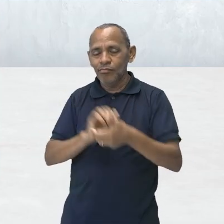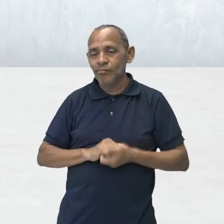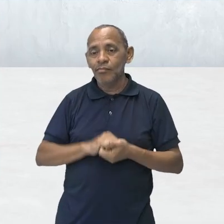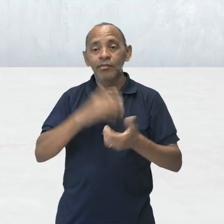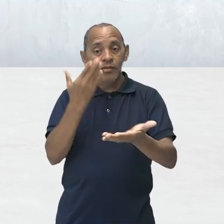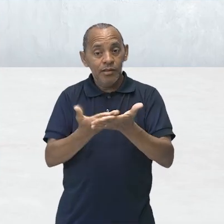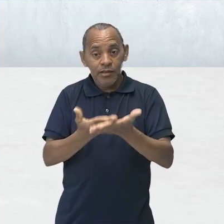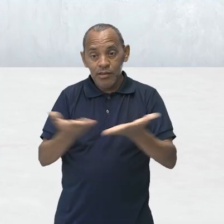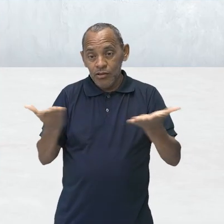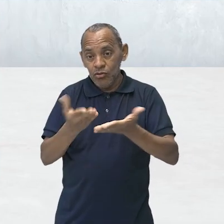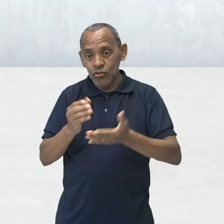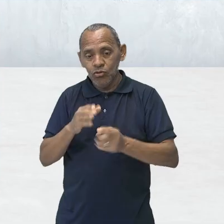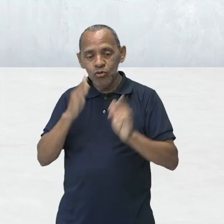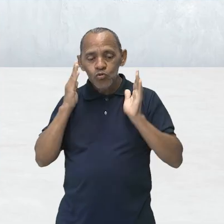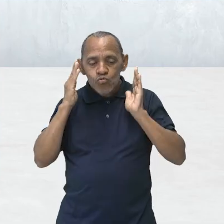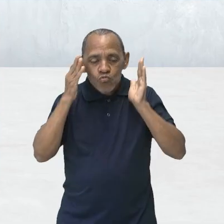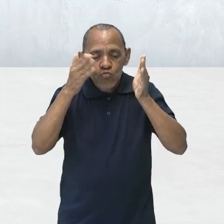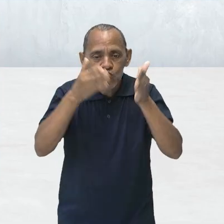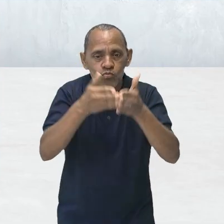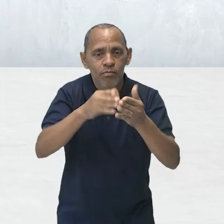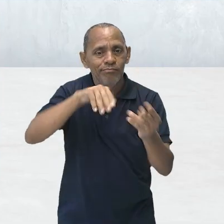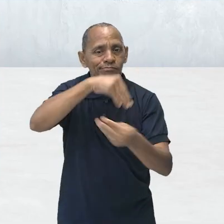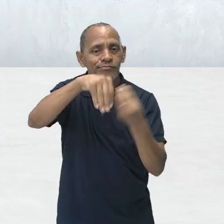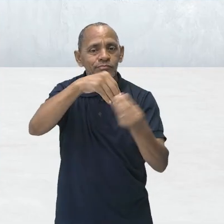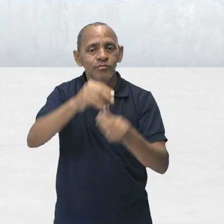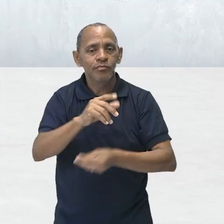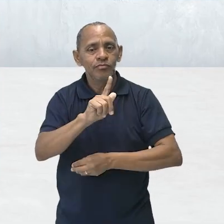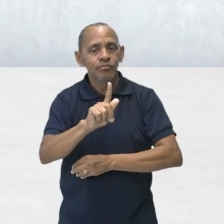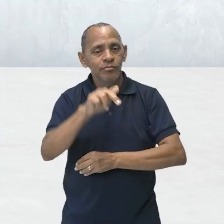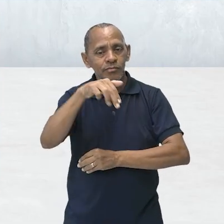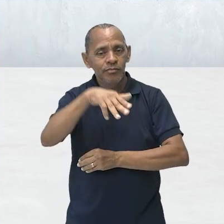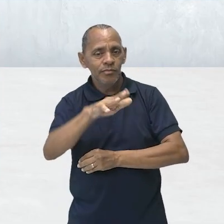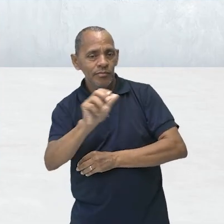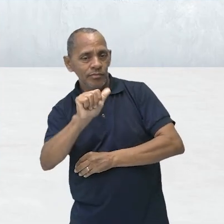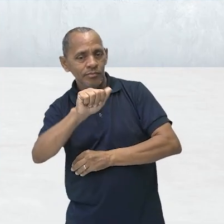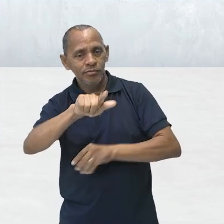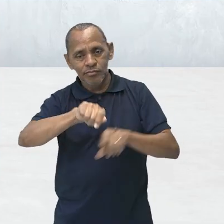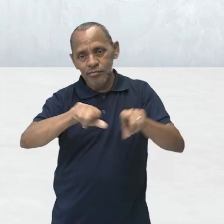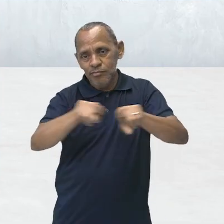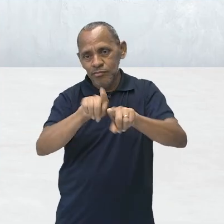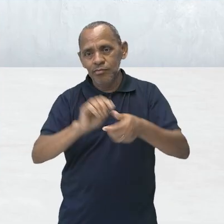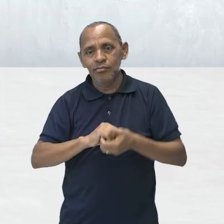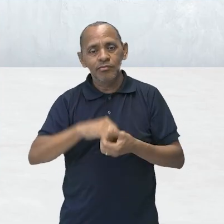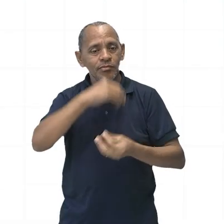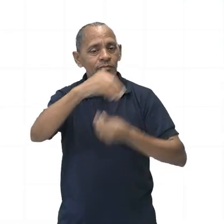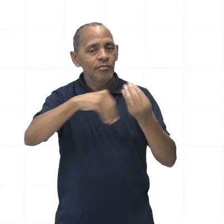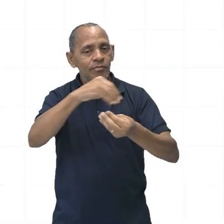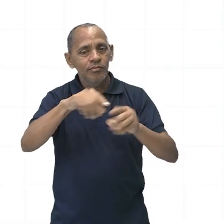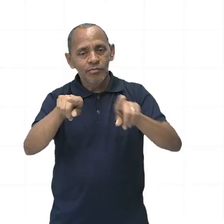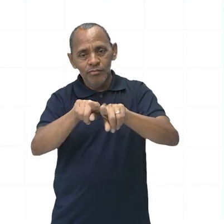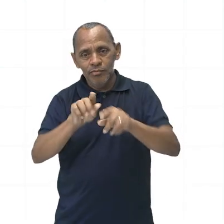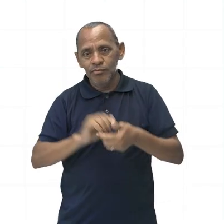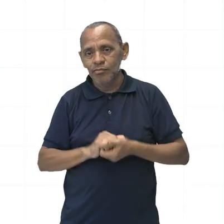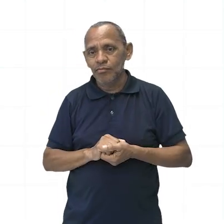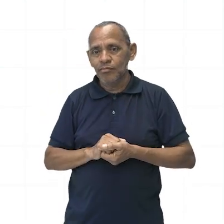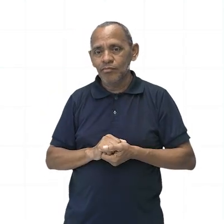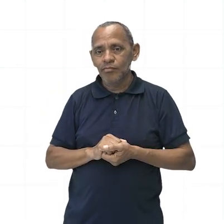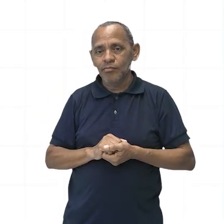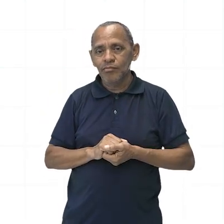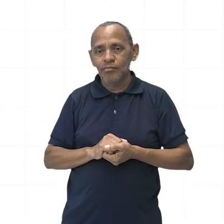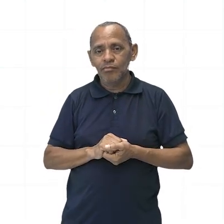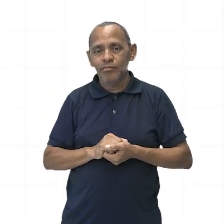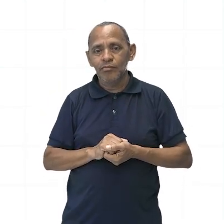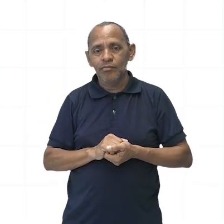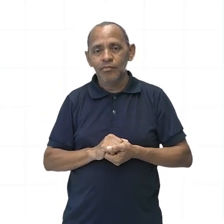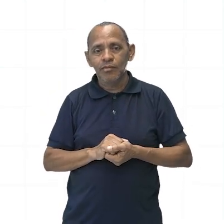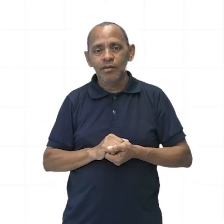nós vamos focar nas mutações do tipo gênicas. As mutações gênicas,